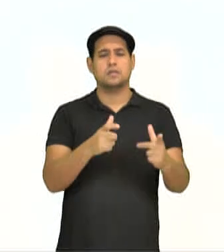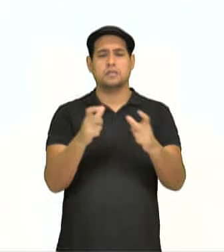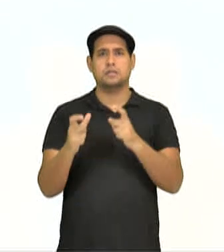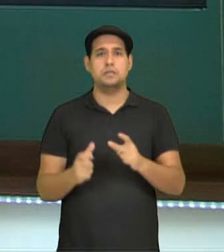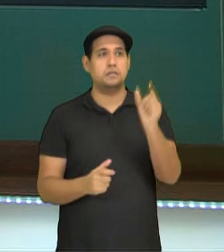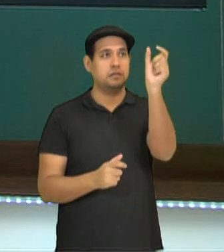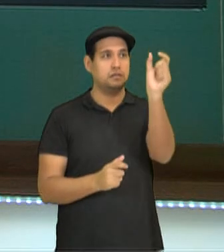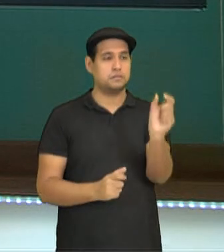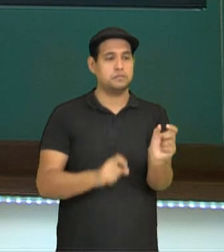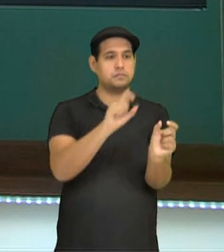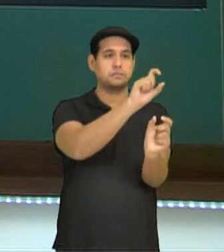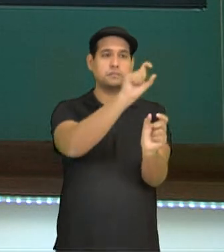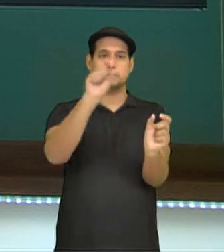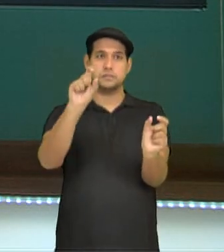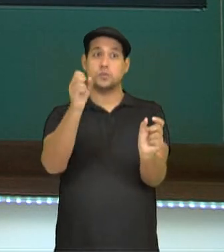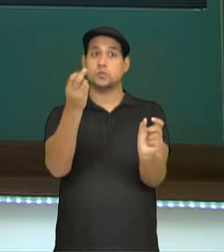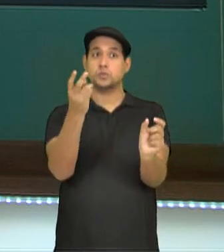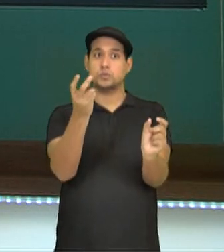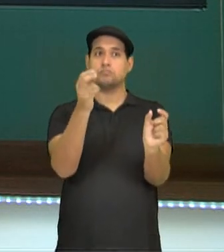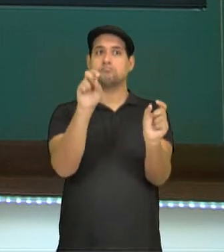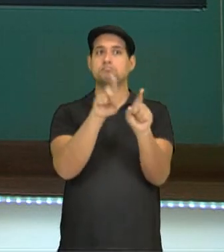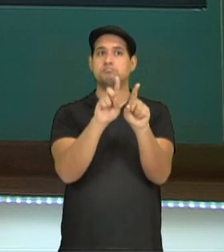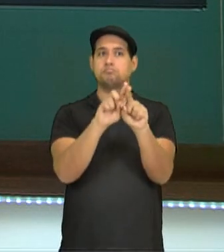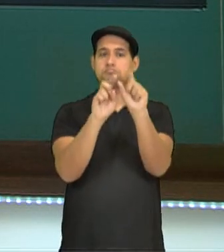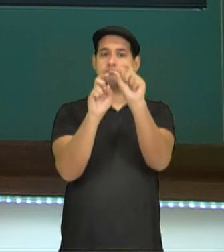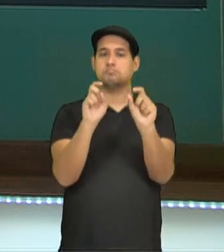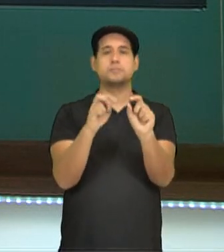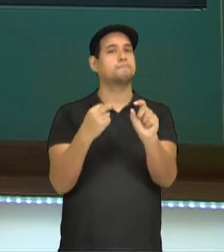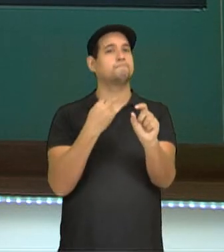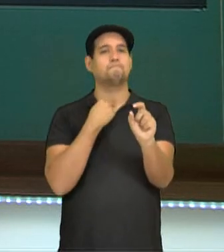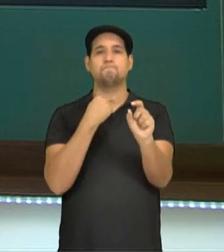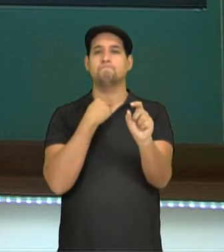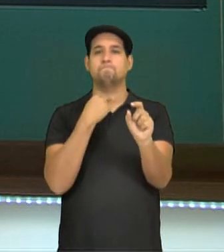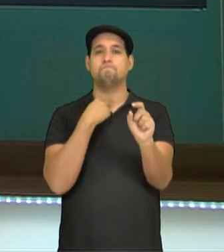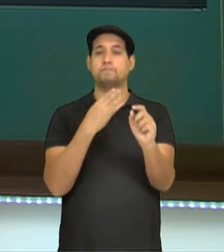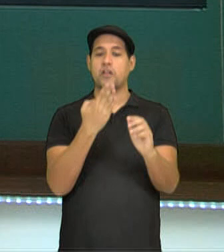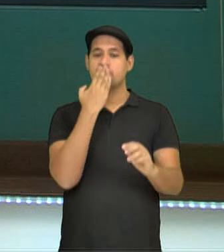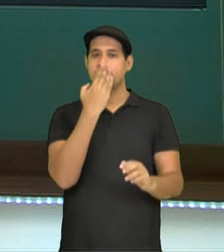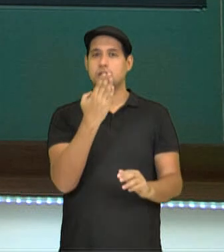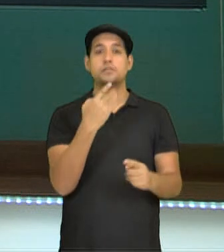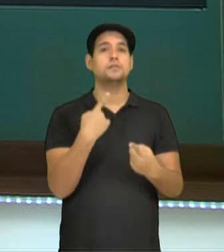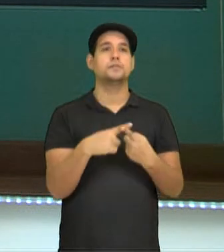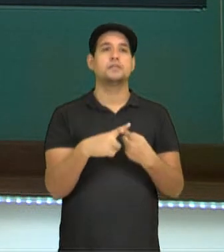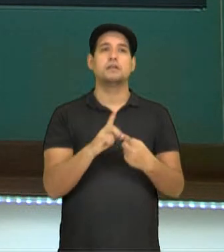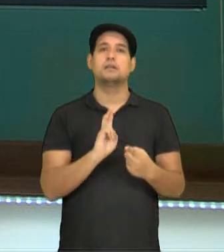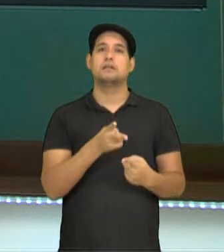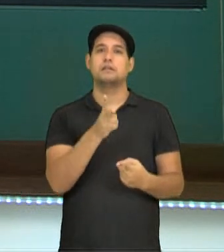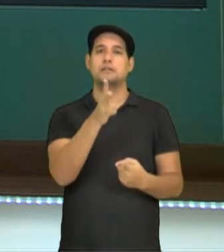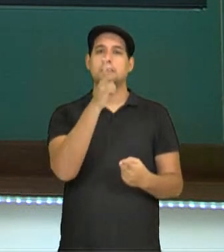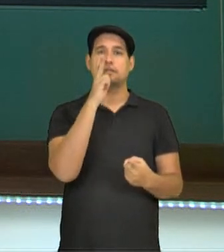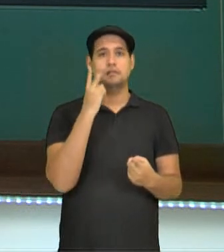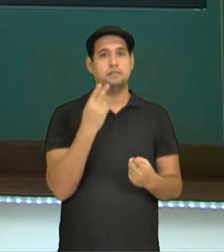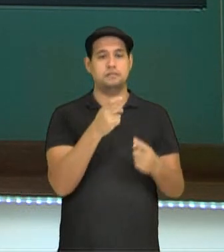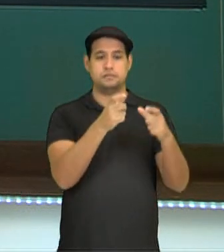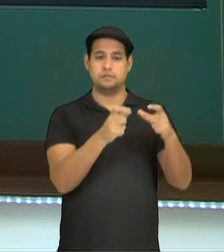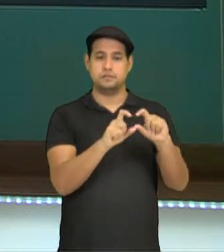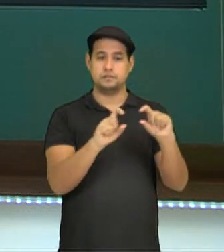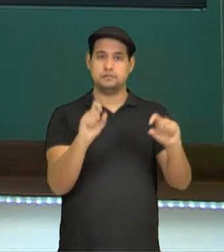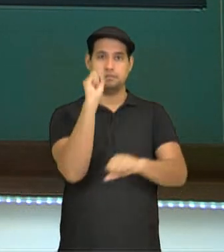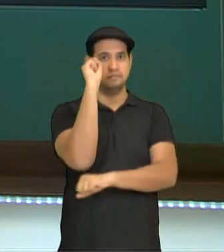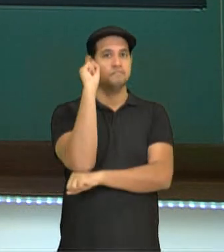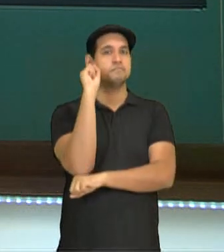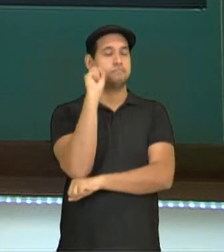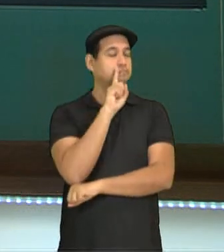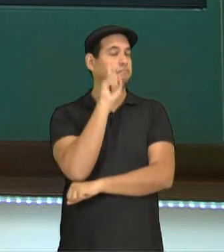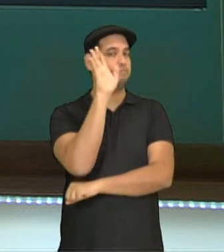casas do lado ou na diagonal. Não pode vir para a casa da frente, porque ele vai continuar na mesma coluna da torre,